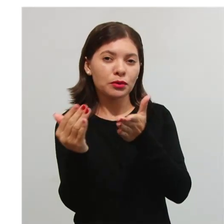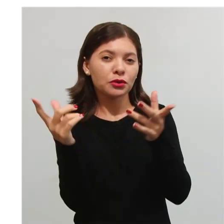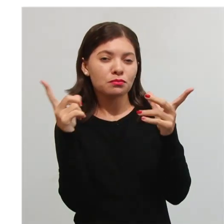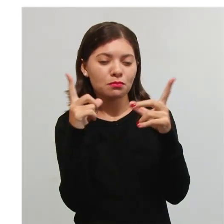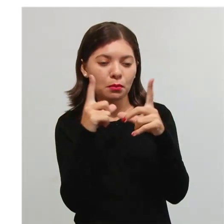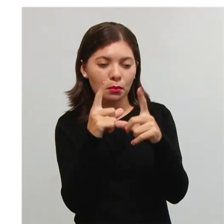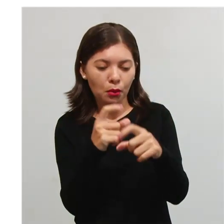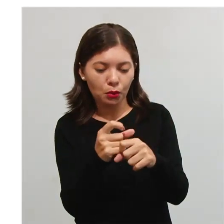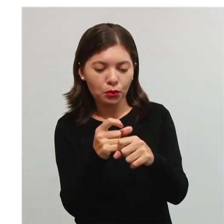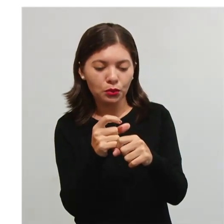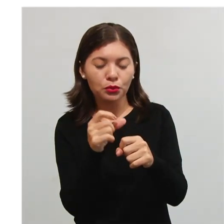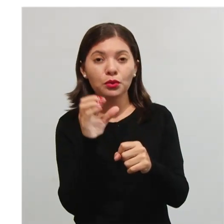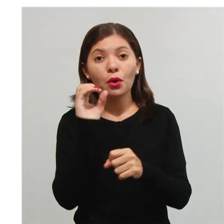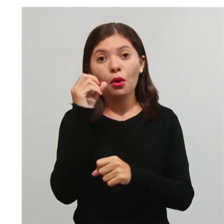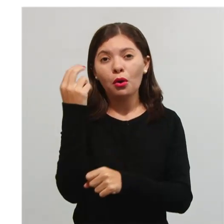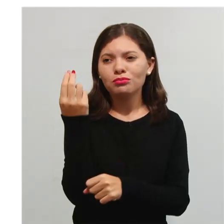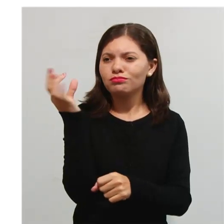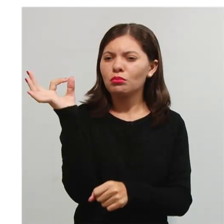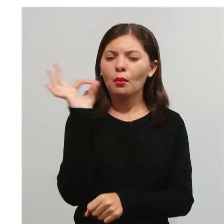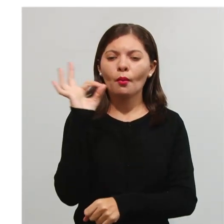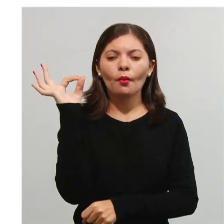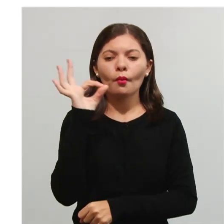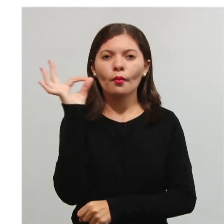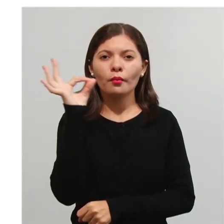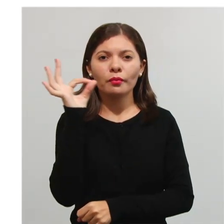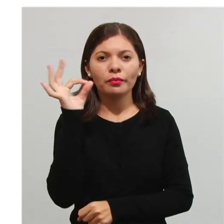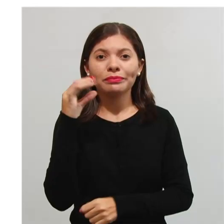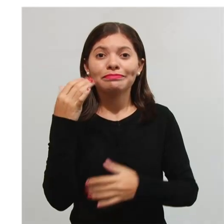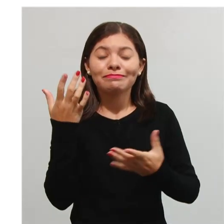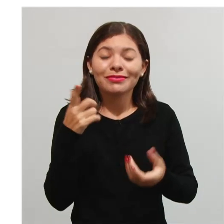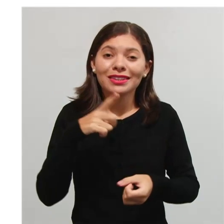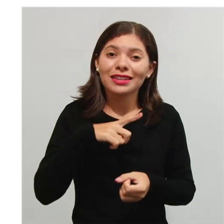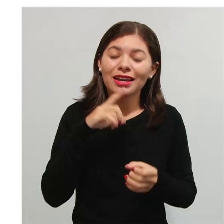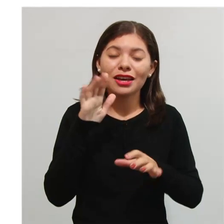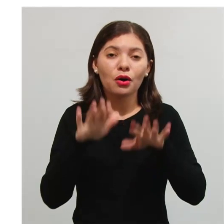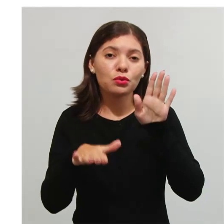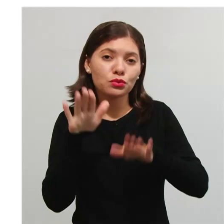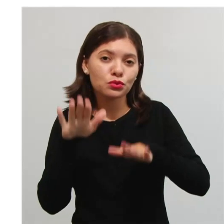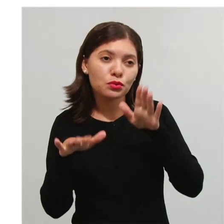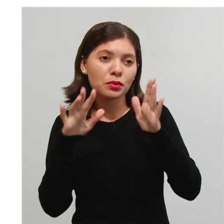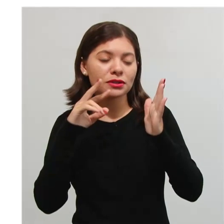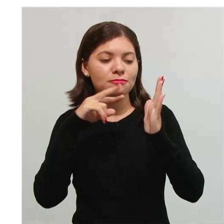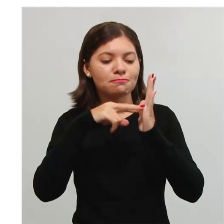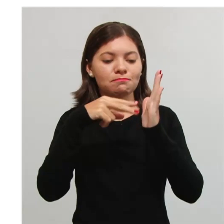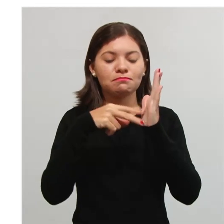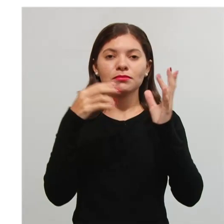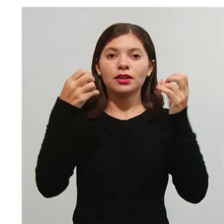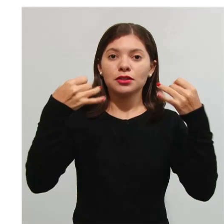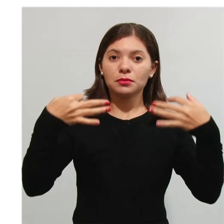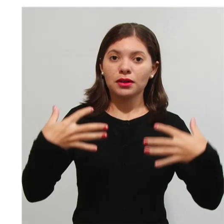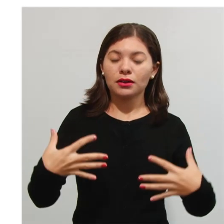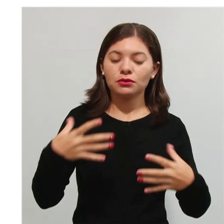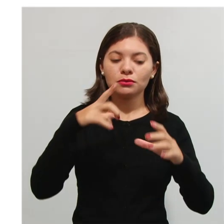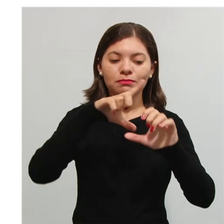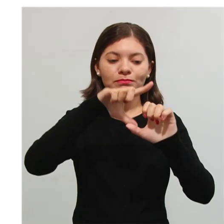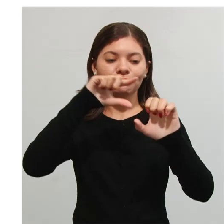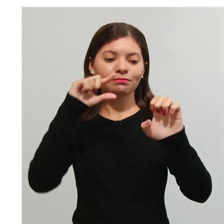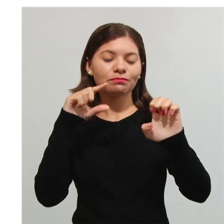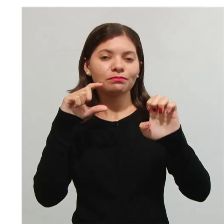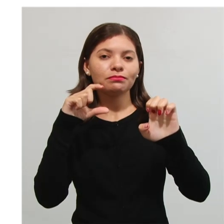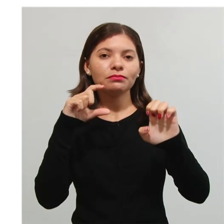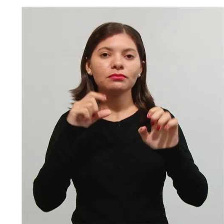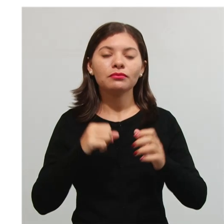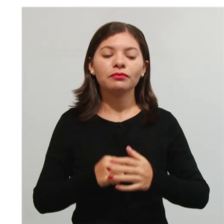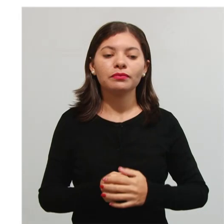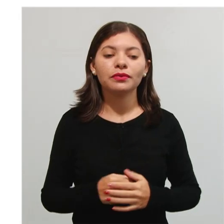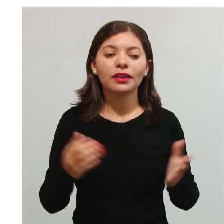pouco ou de quase nada. Então nós temos aí algumas definições de empreendedor, de empreendedorismo. Agora